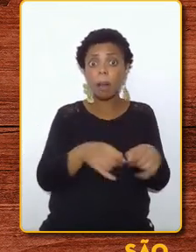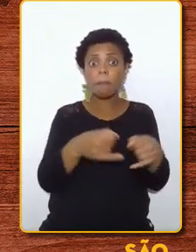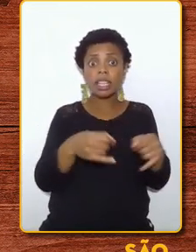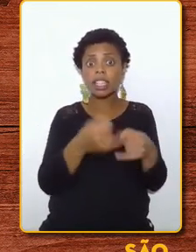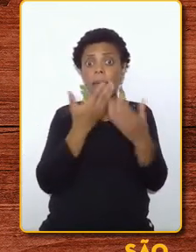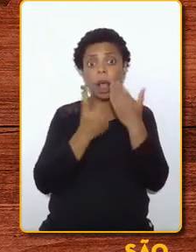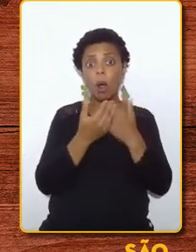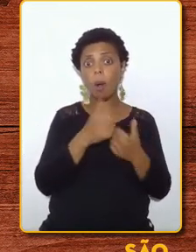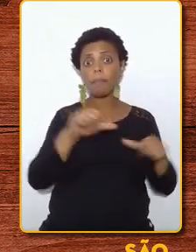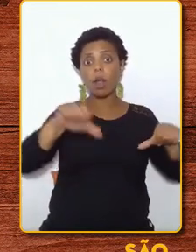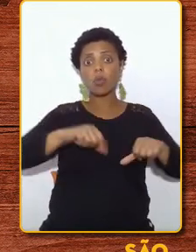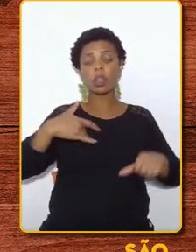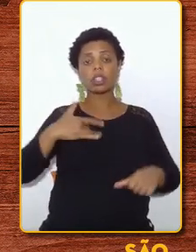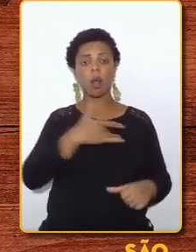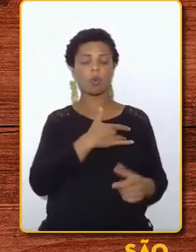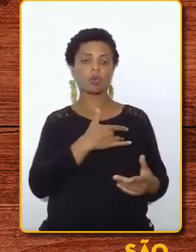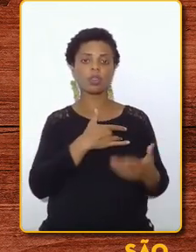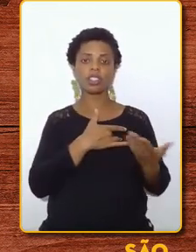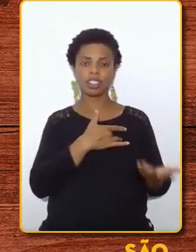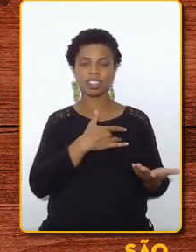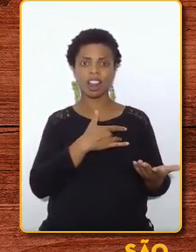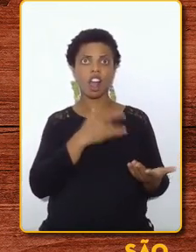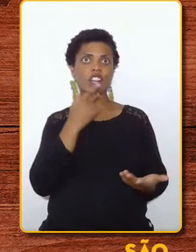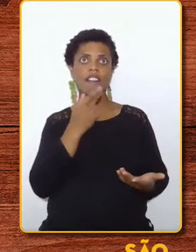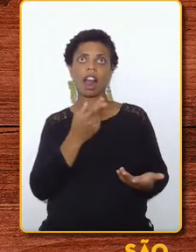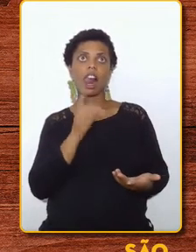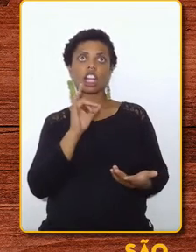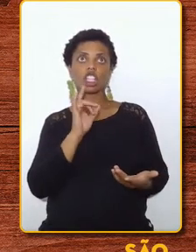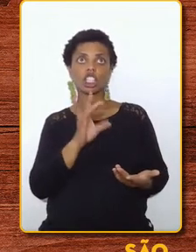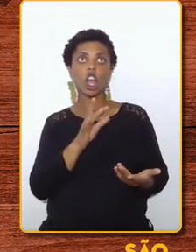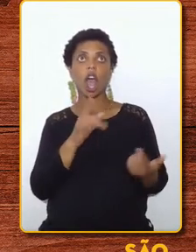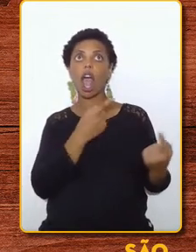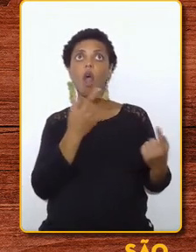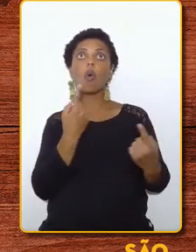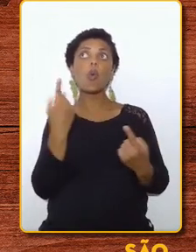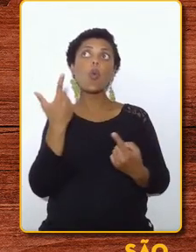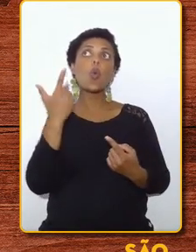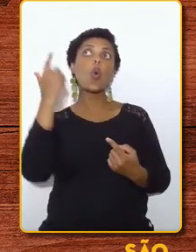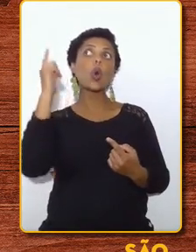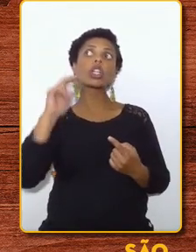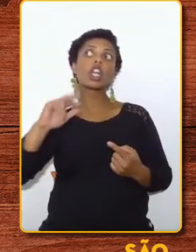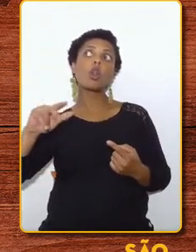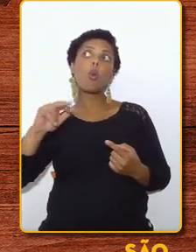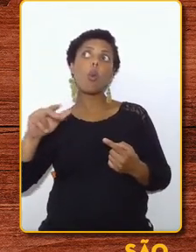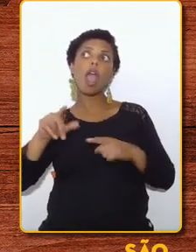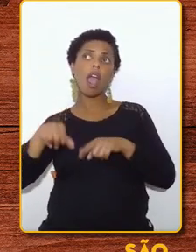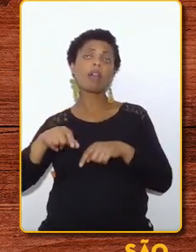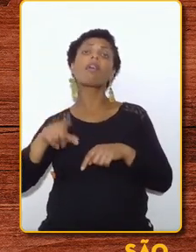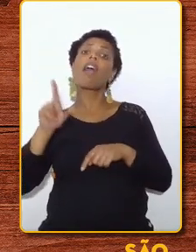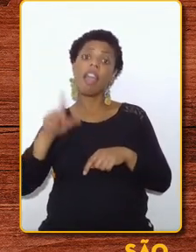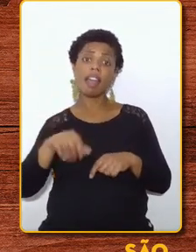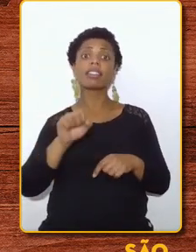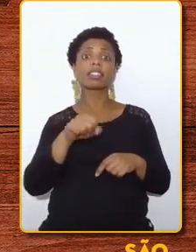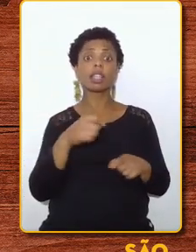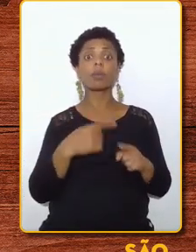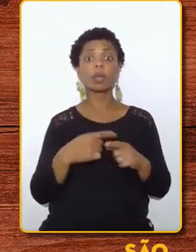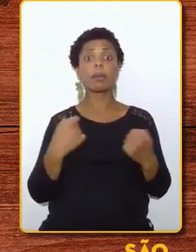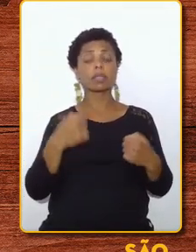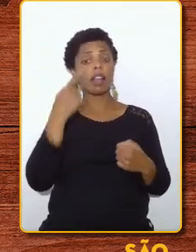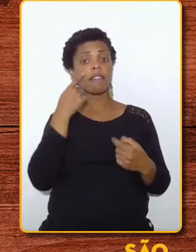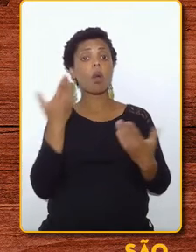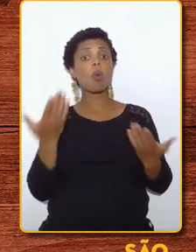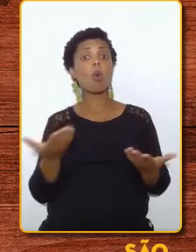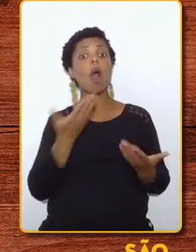agro versus, né, só. Tem a ver também com que tipo de alimentação nós queremos para o povo,